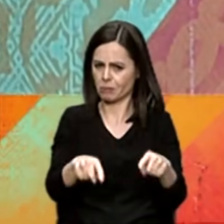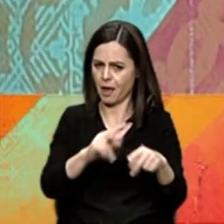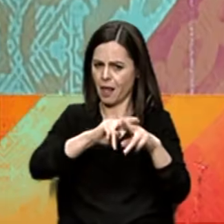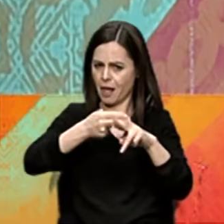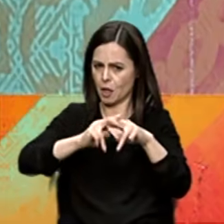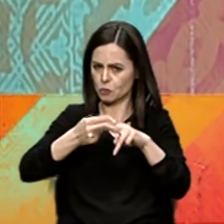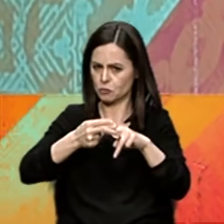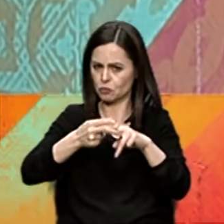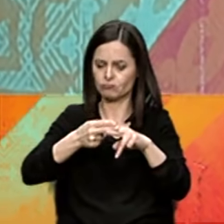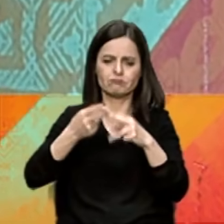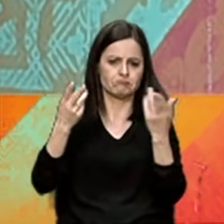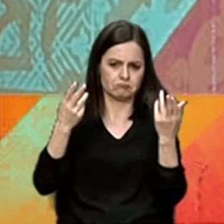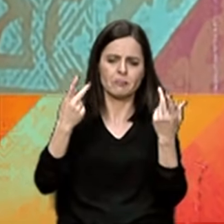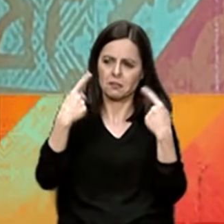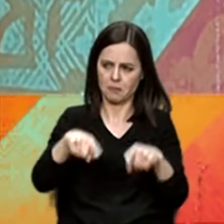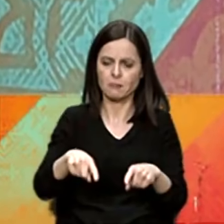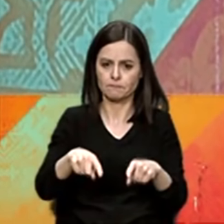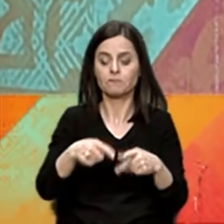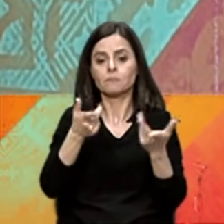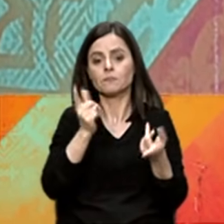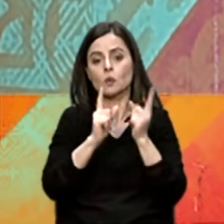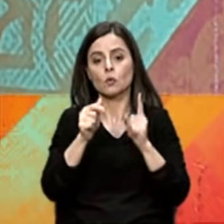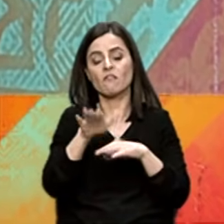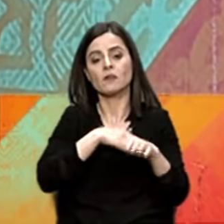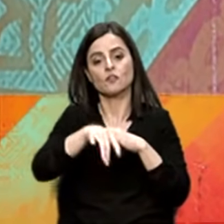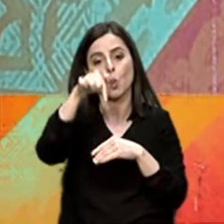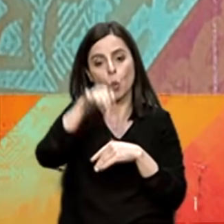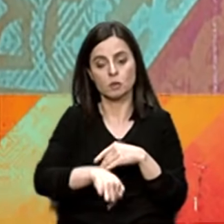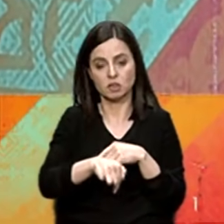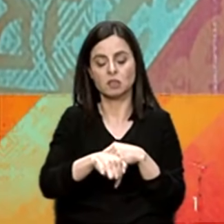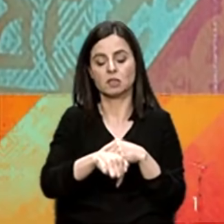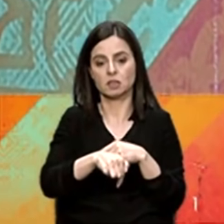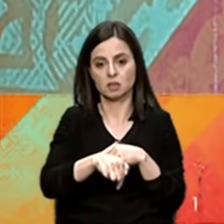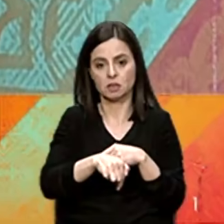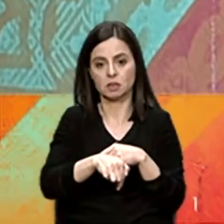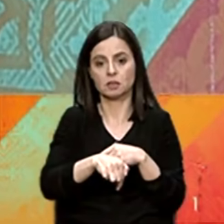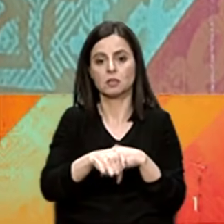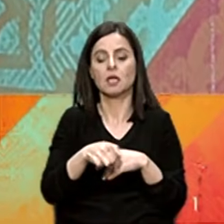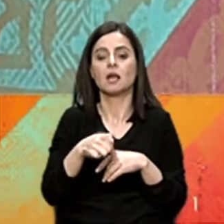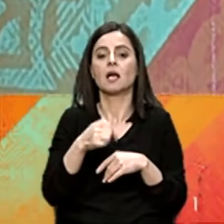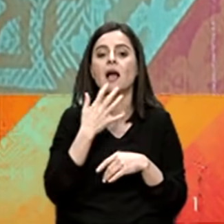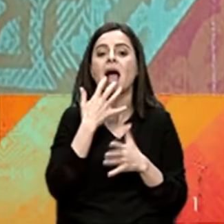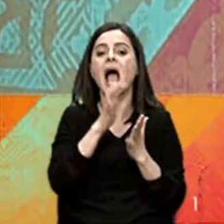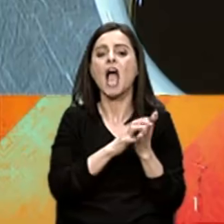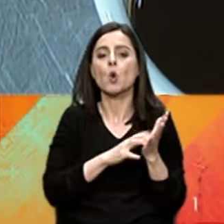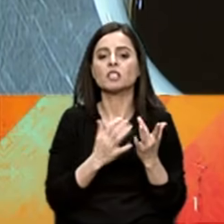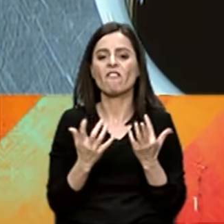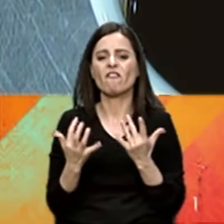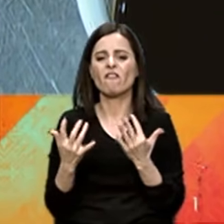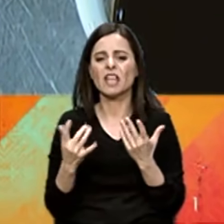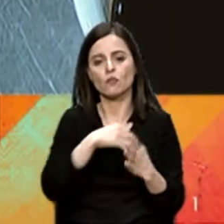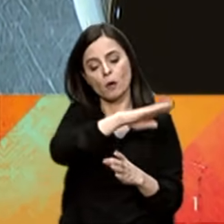latas de atum que precisamos de dar destino. E aquilo que nós vamos fazer hoje é uma receita de arroz frito, onde vamos juntar atum, onde